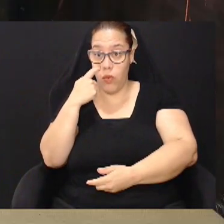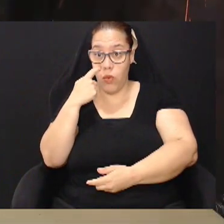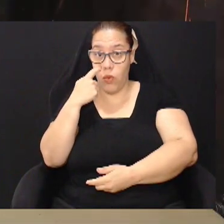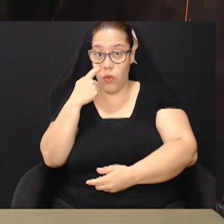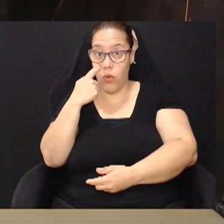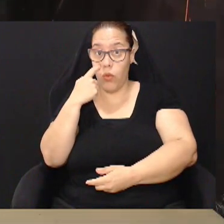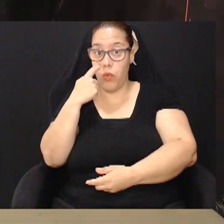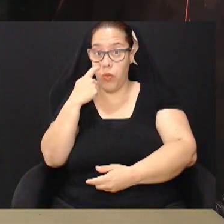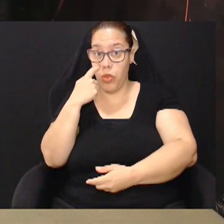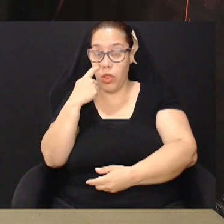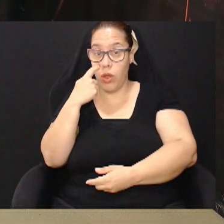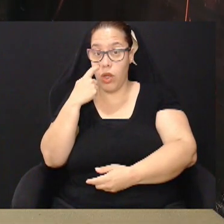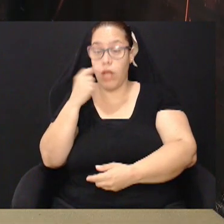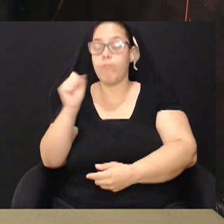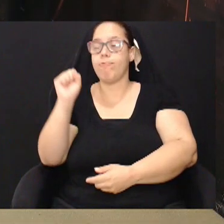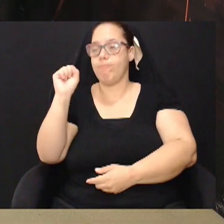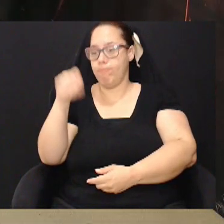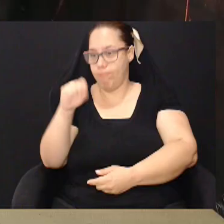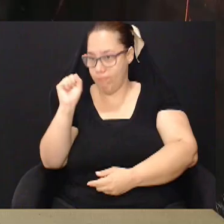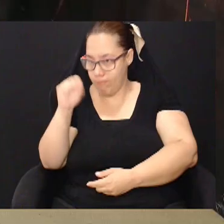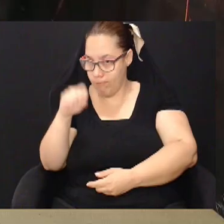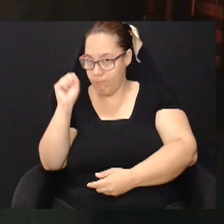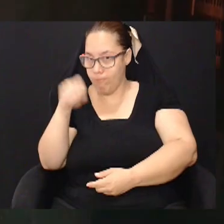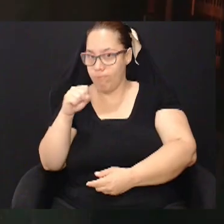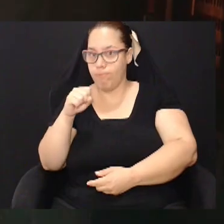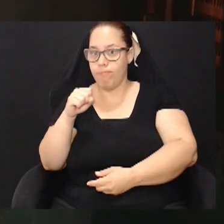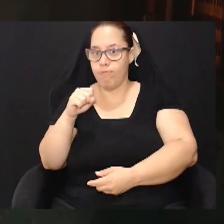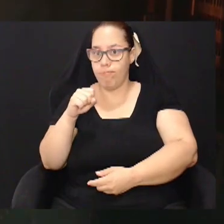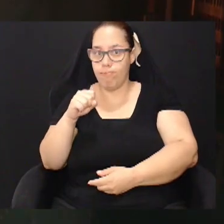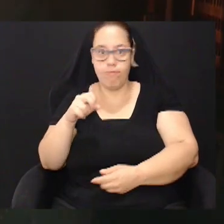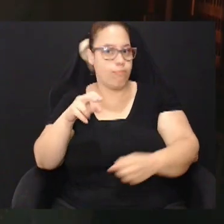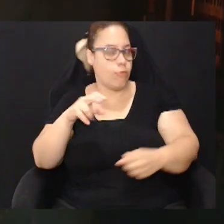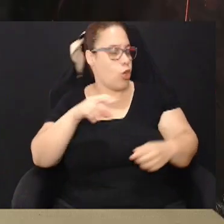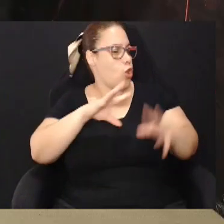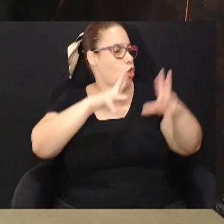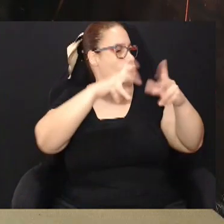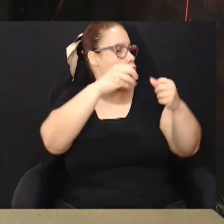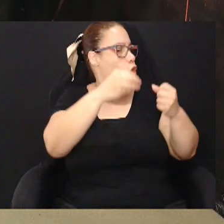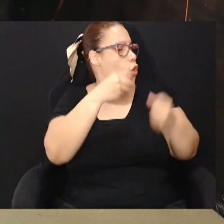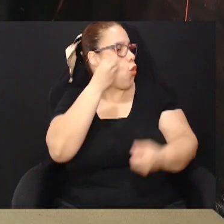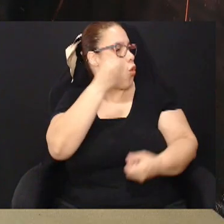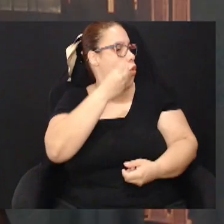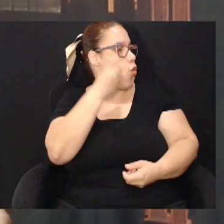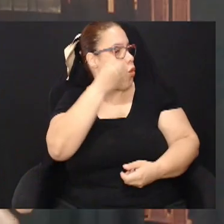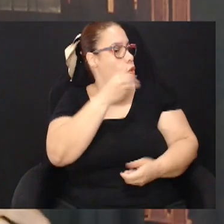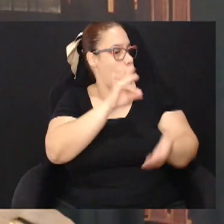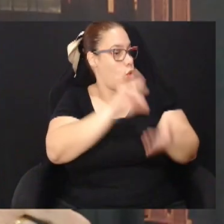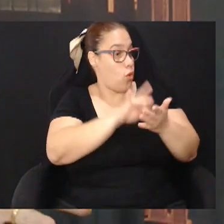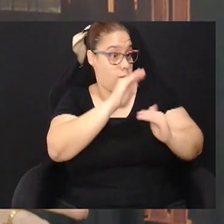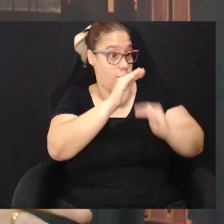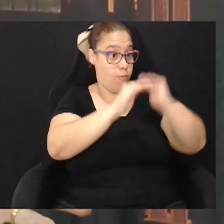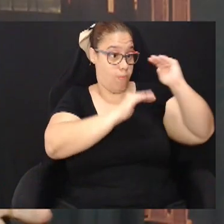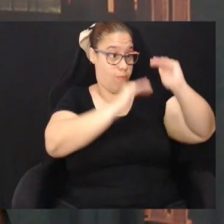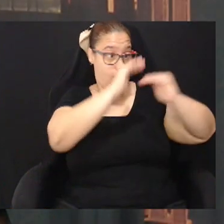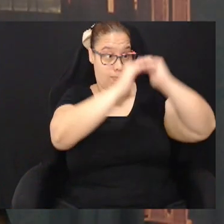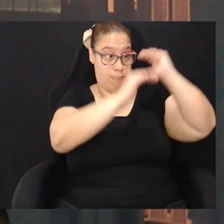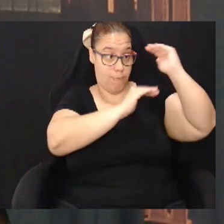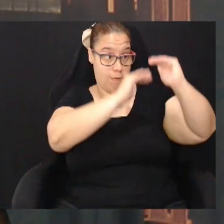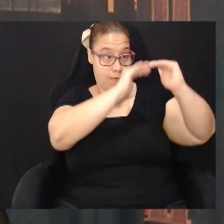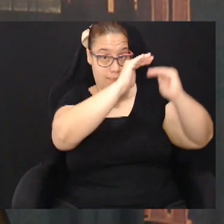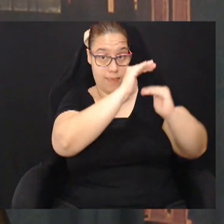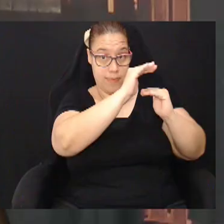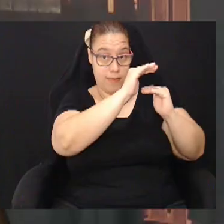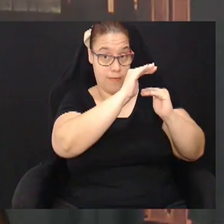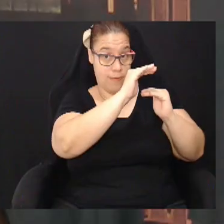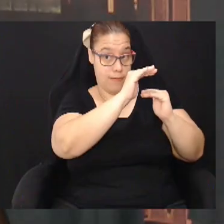relação familiar, né? exatamente, Todas exatamente. as experiências são válidas para o nosso crescimento. A Uhum, gente precisa estar aberto.